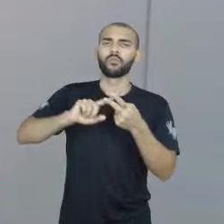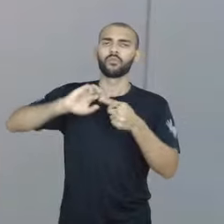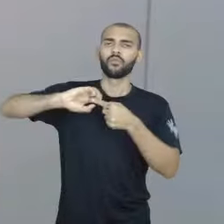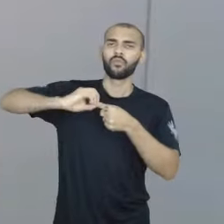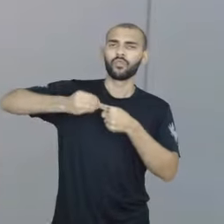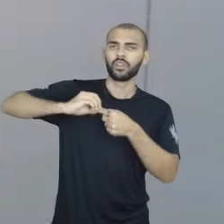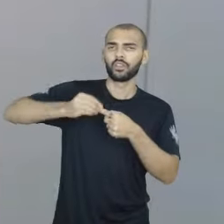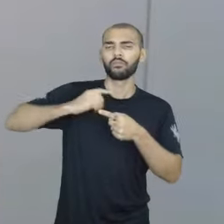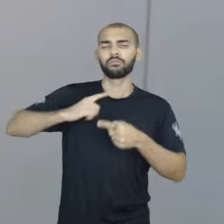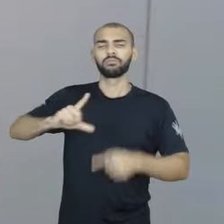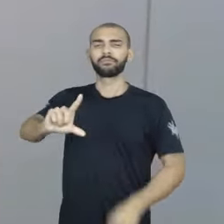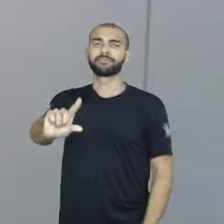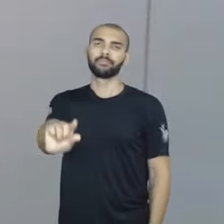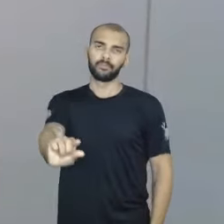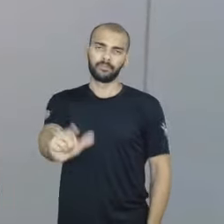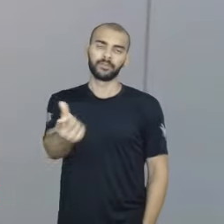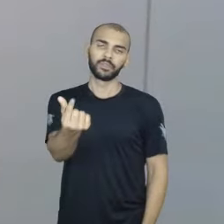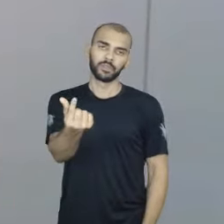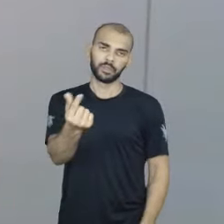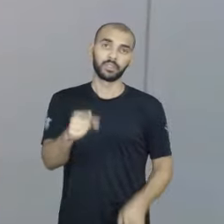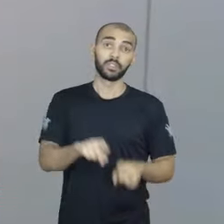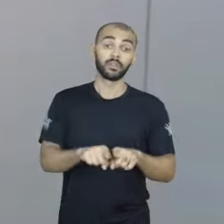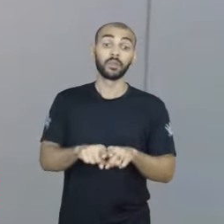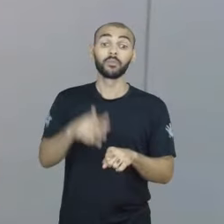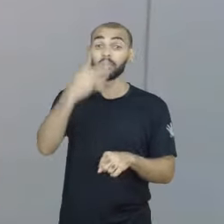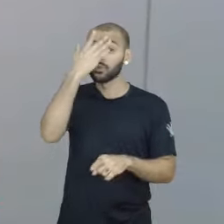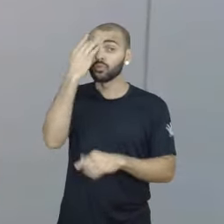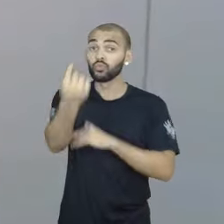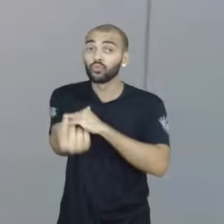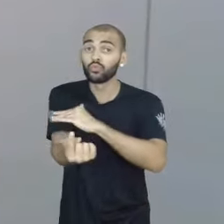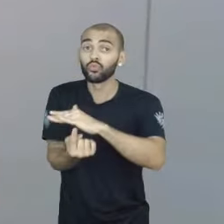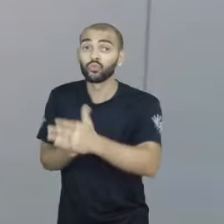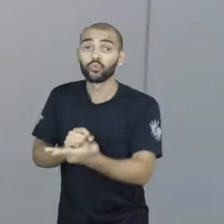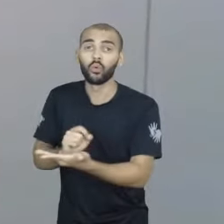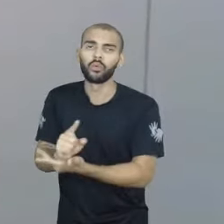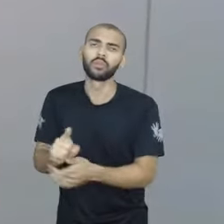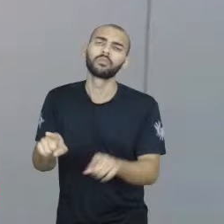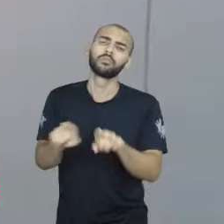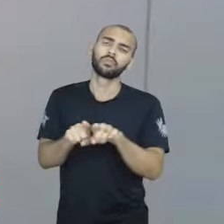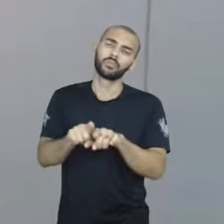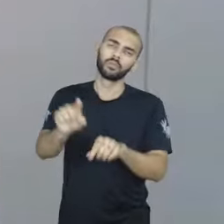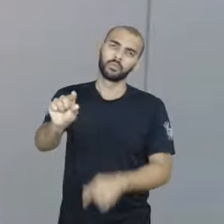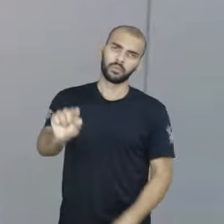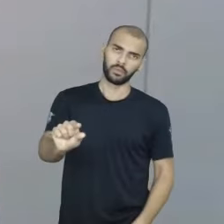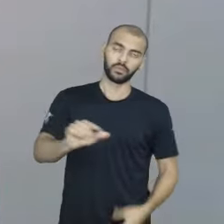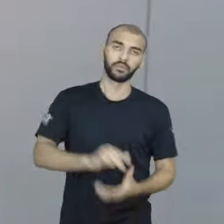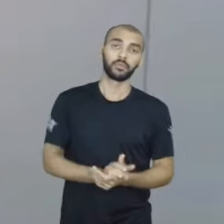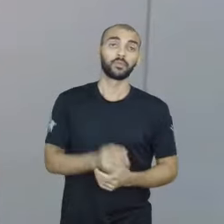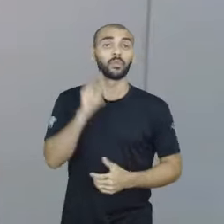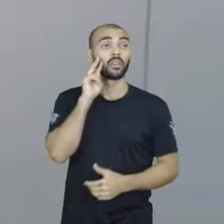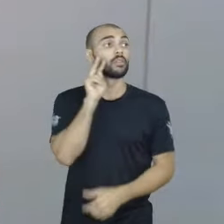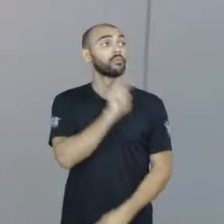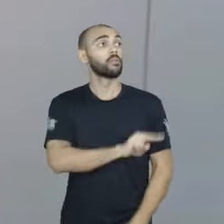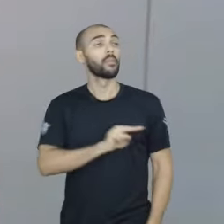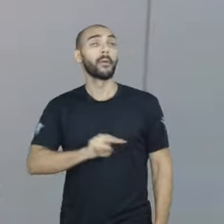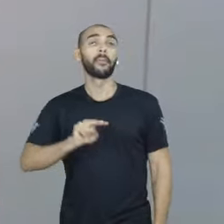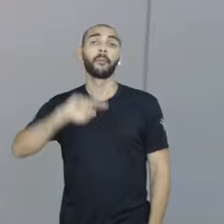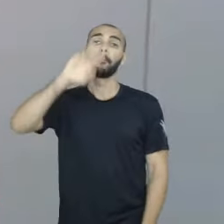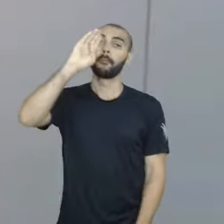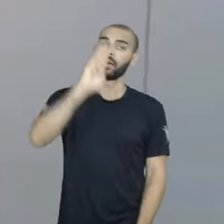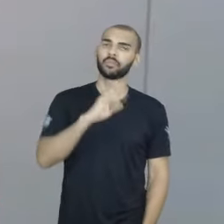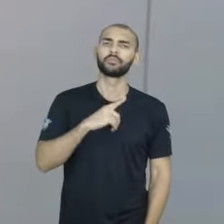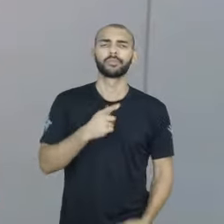chegar também na forma de redução de preço para o consumidor. Então, o cenário inflacionário brasileiro está bastante controlado,